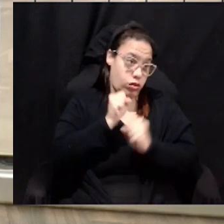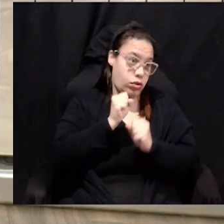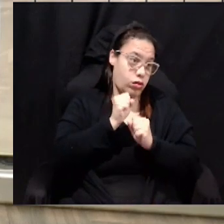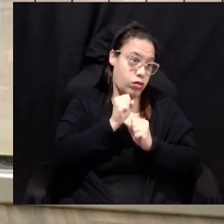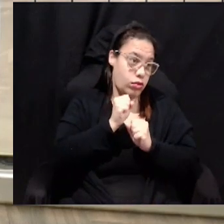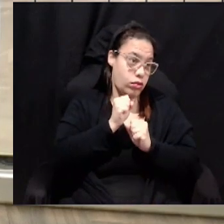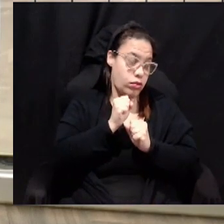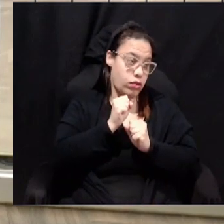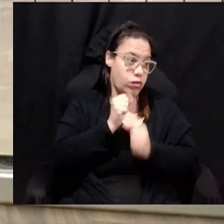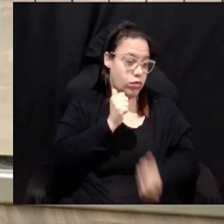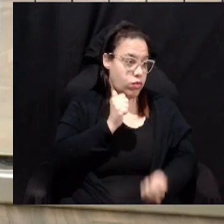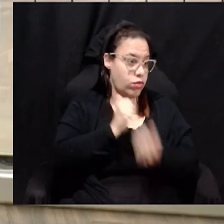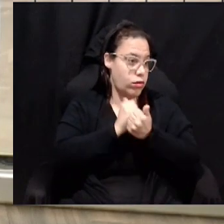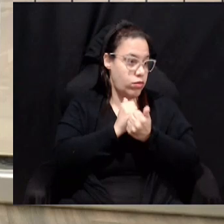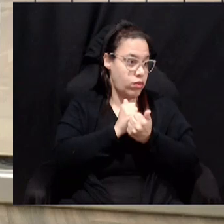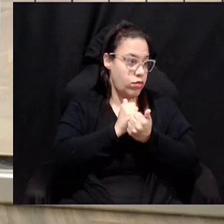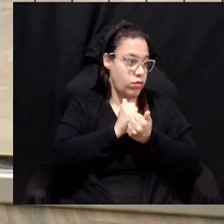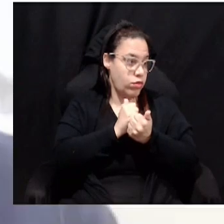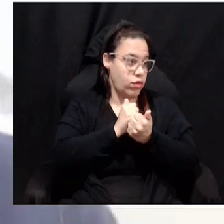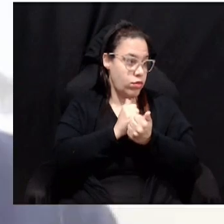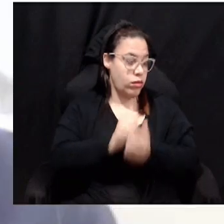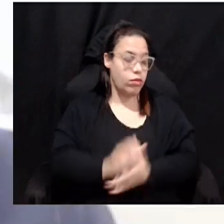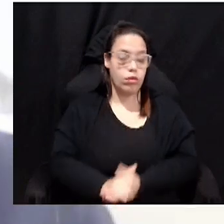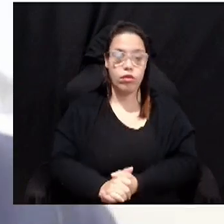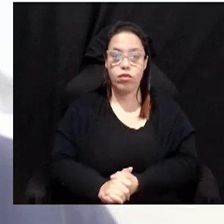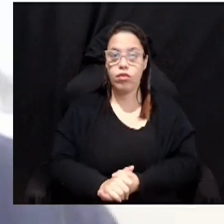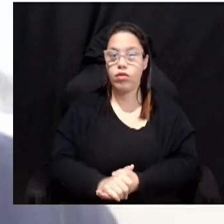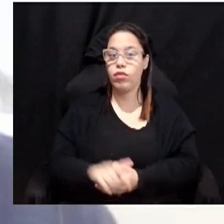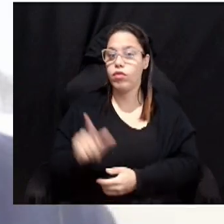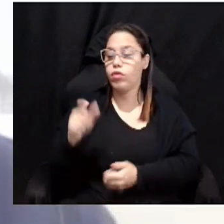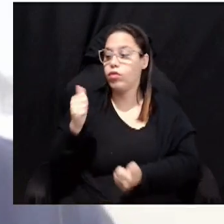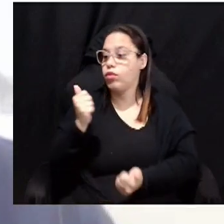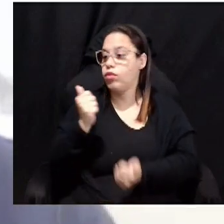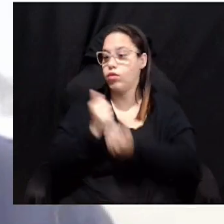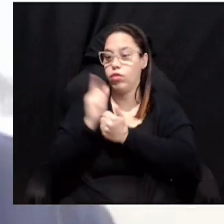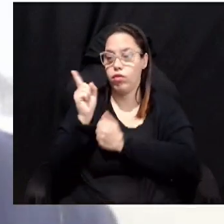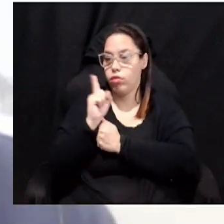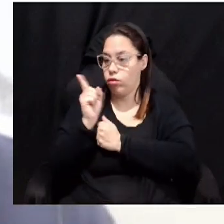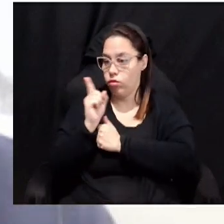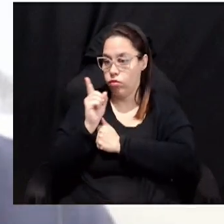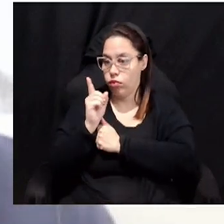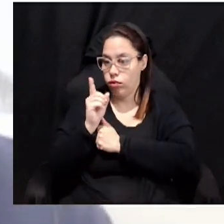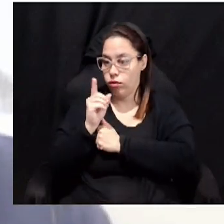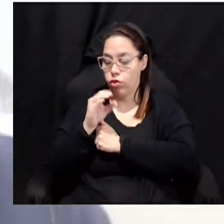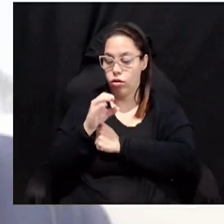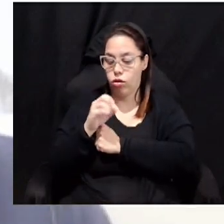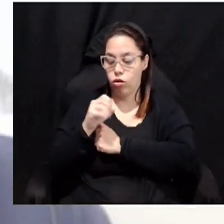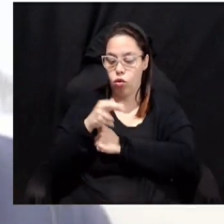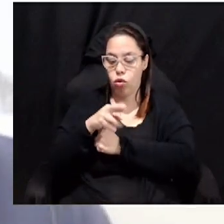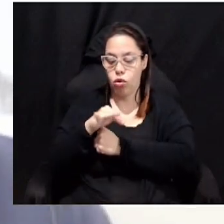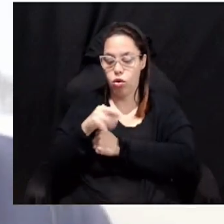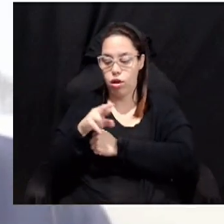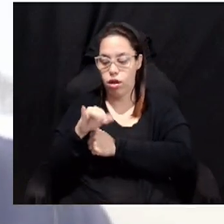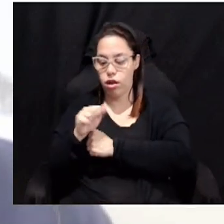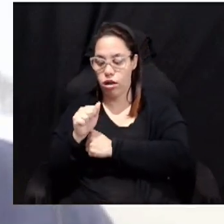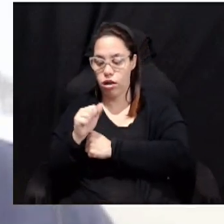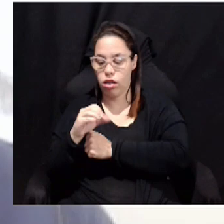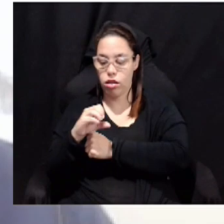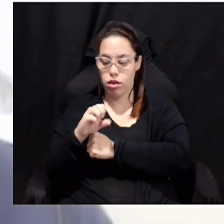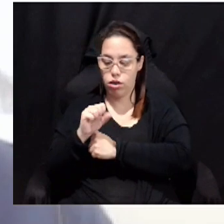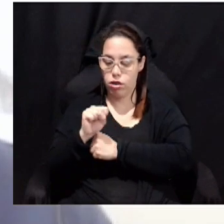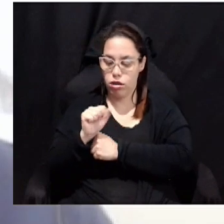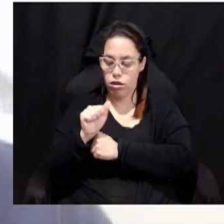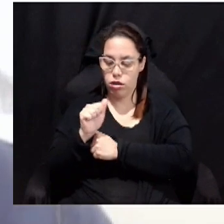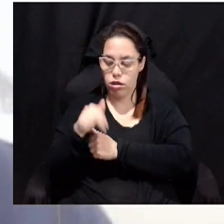parceria? Essa parceria ela não foi uma concorrência, a Sanasa ela sempre visa